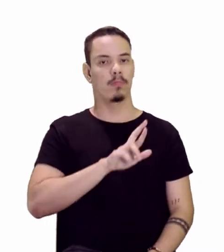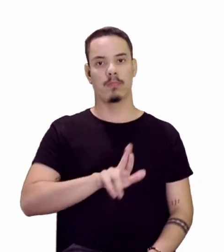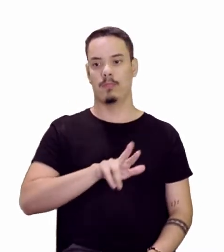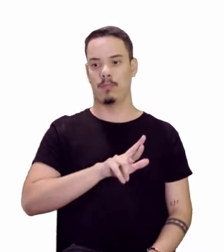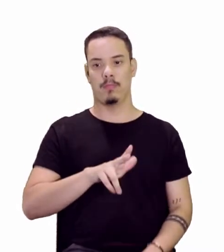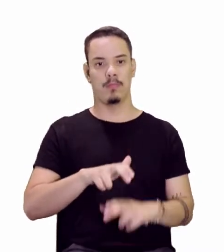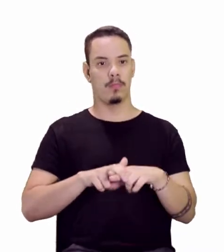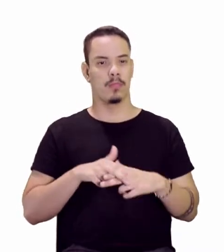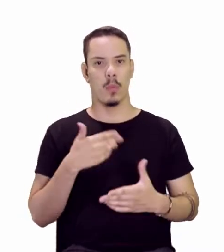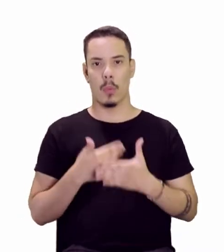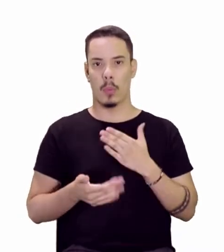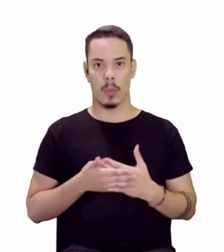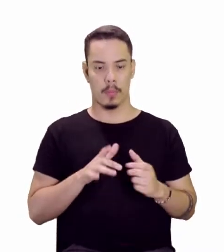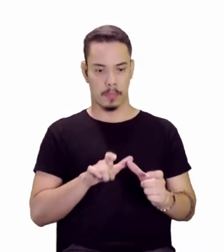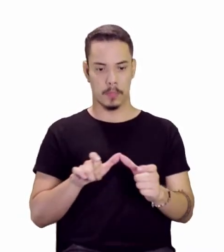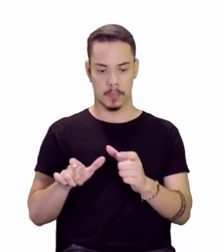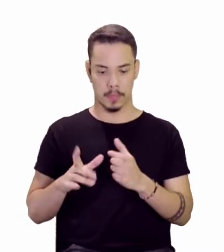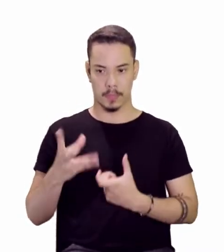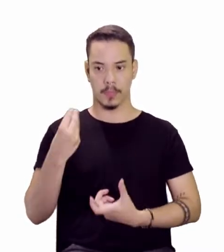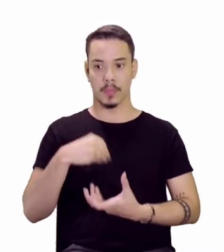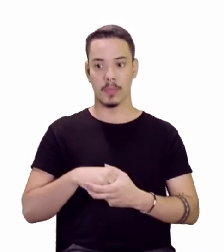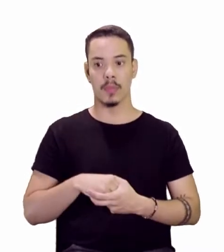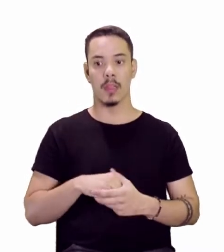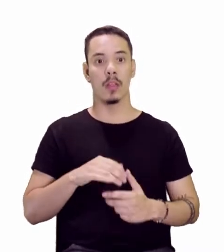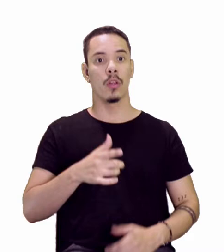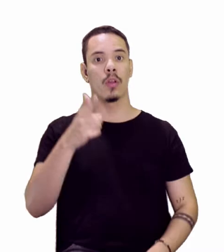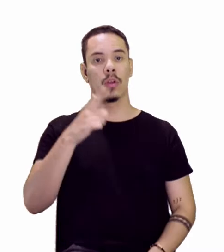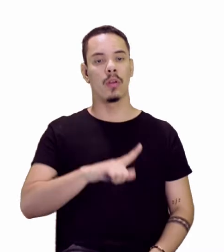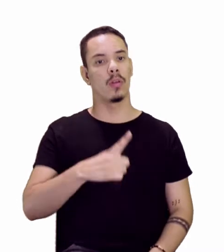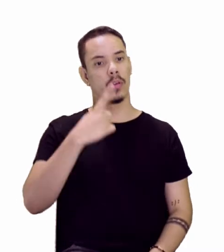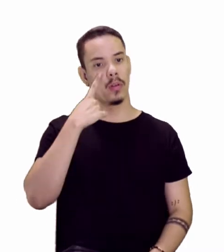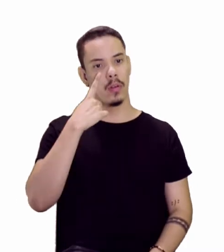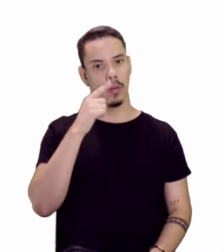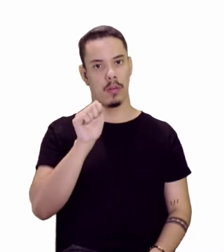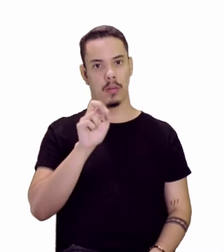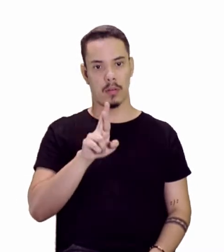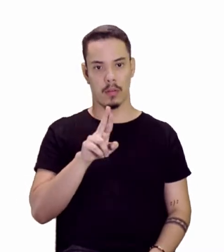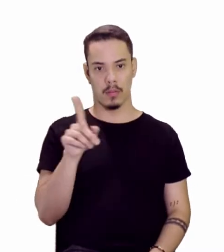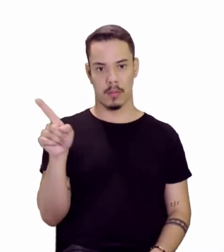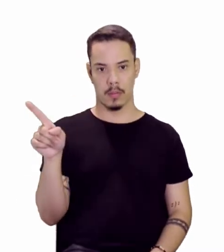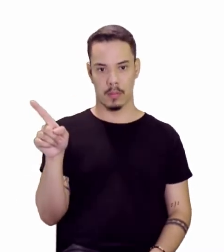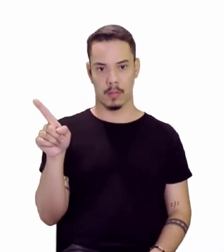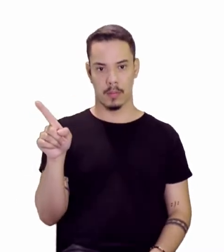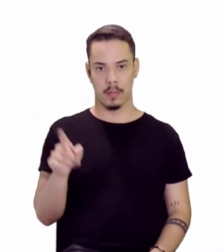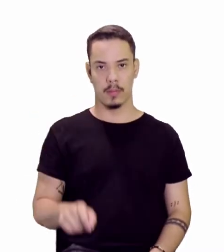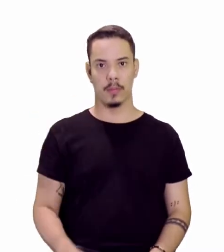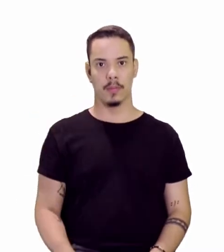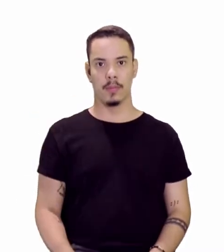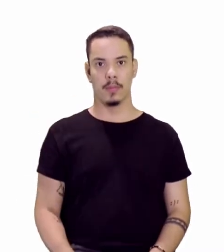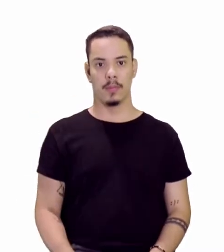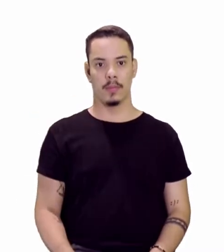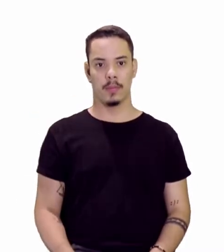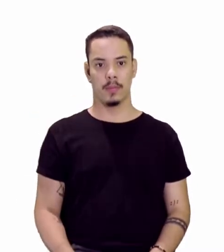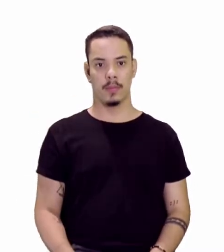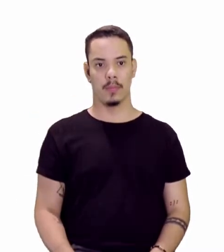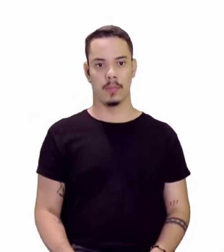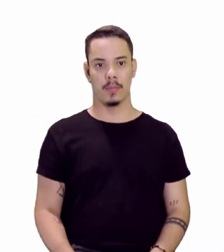do recipiente, né? Isso. Ó, novamente ali, olha no ar, ele já tirou, segurando, né? Isso, aí ele tirou a